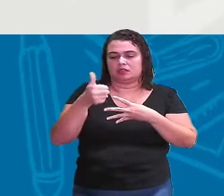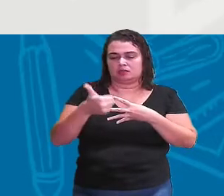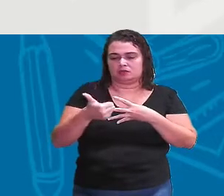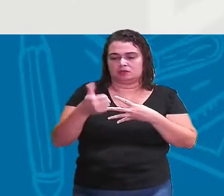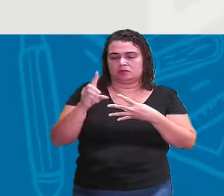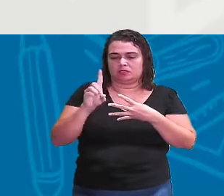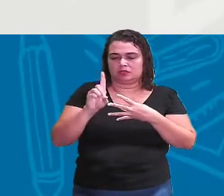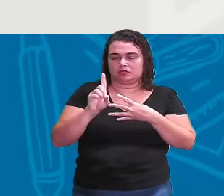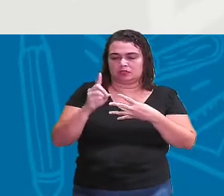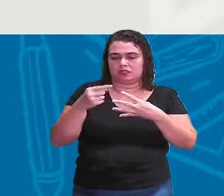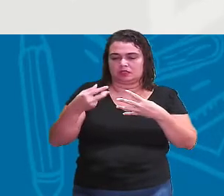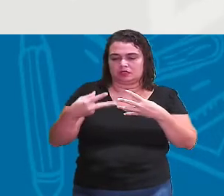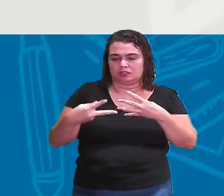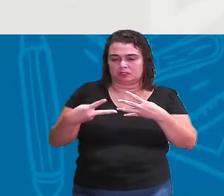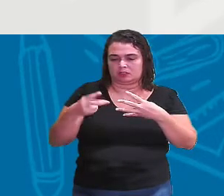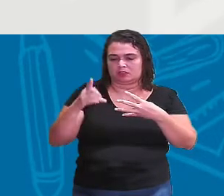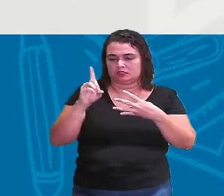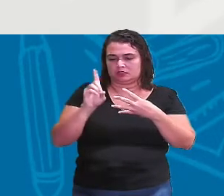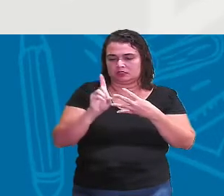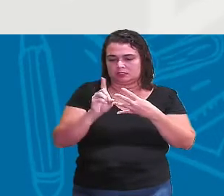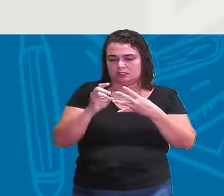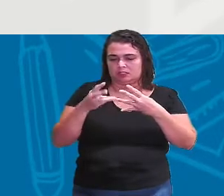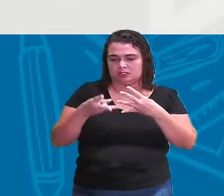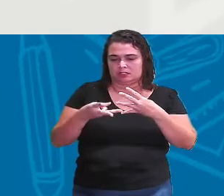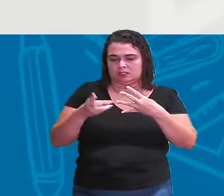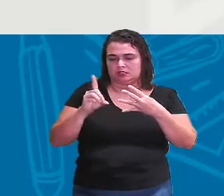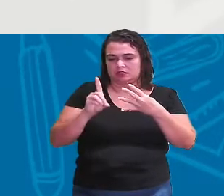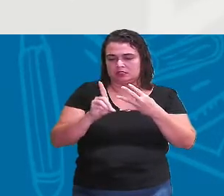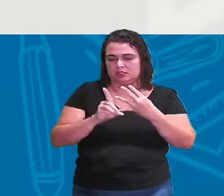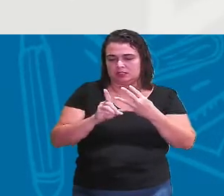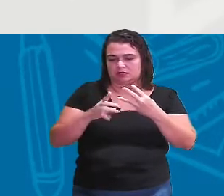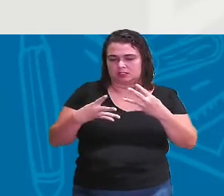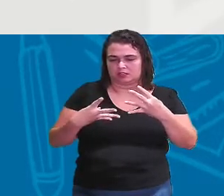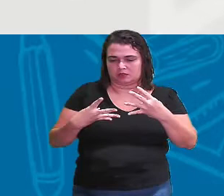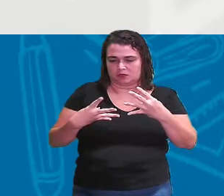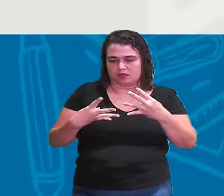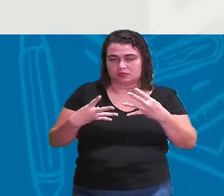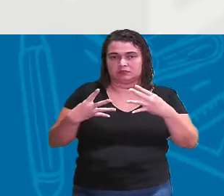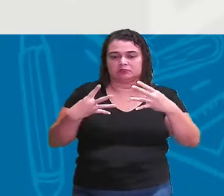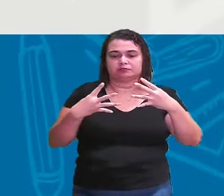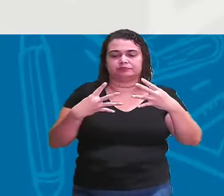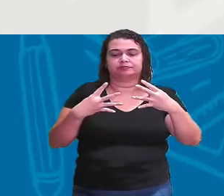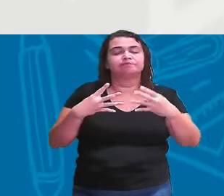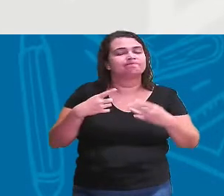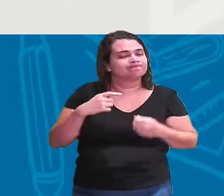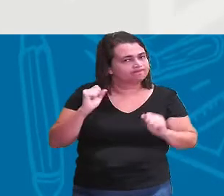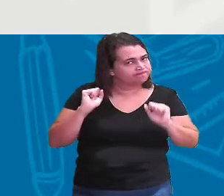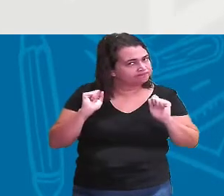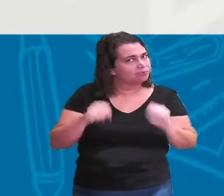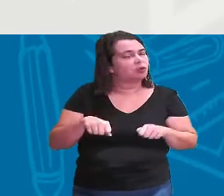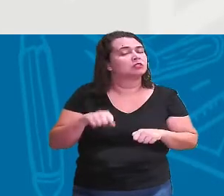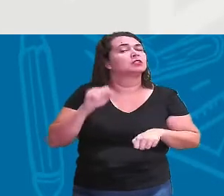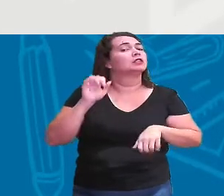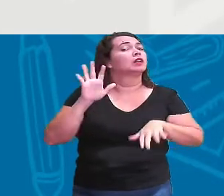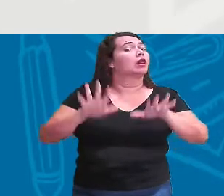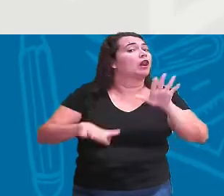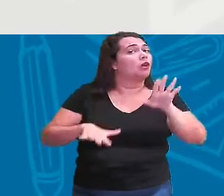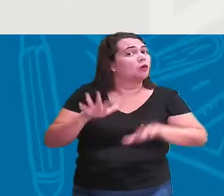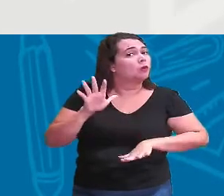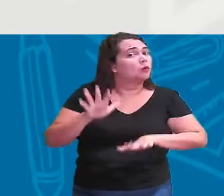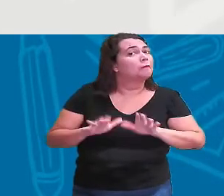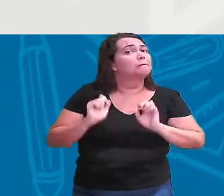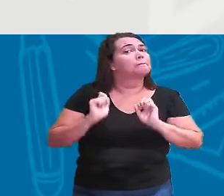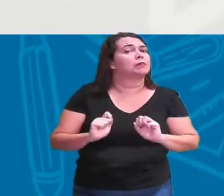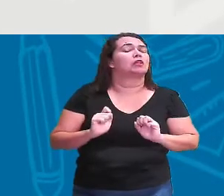nisso. Algumas sorotipagens, elas podem evoluir para um processo de dengue hemorrágica. Por isso que há todo